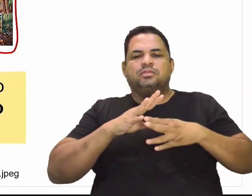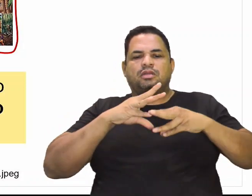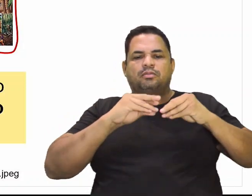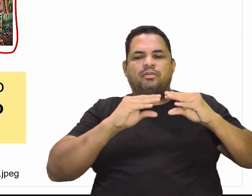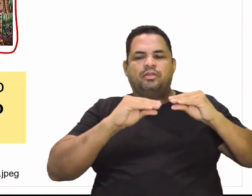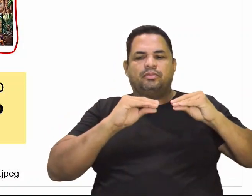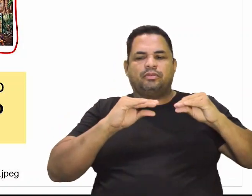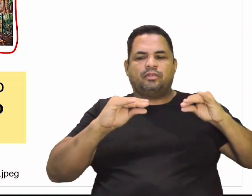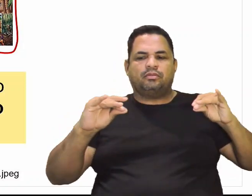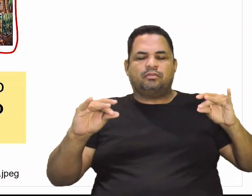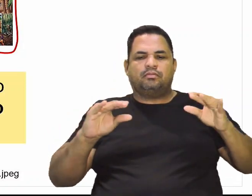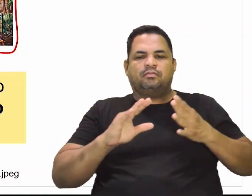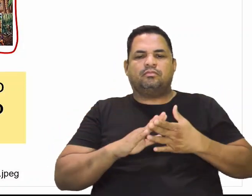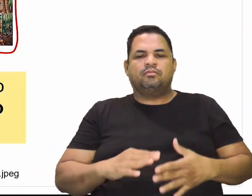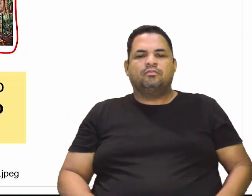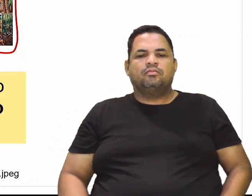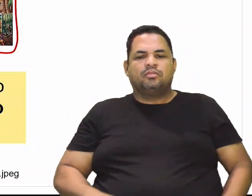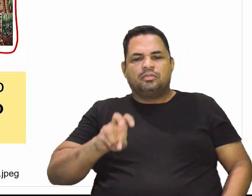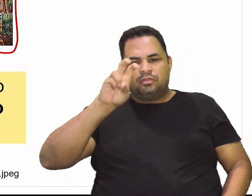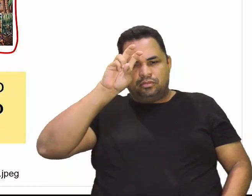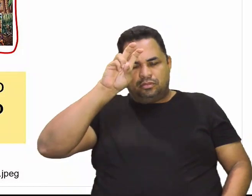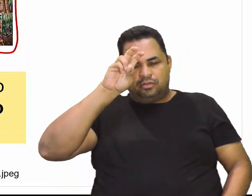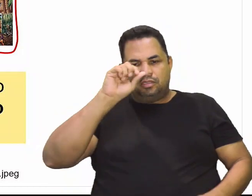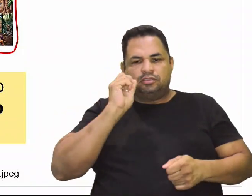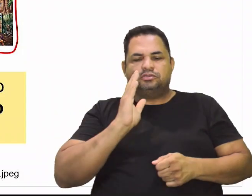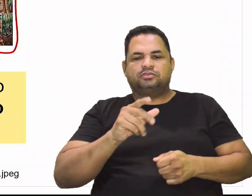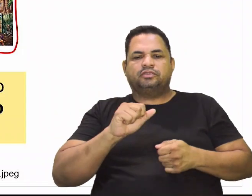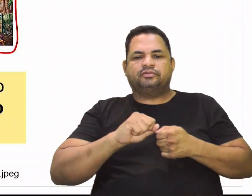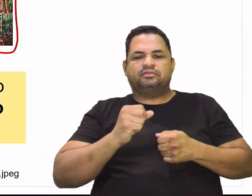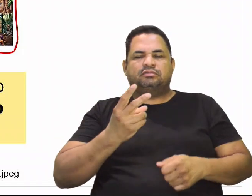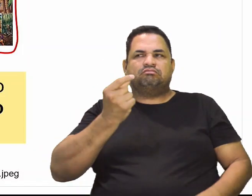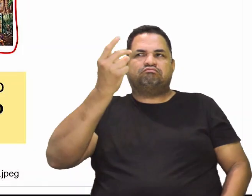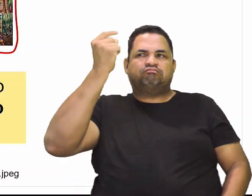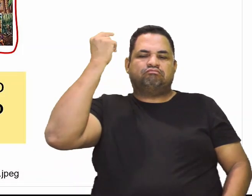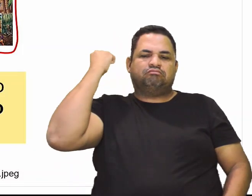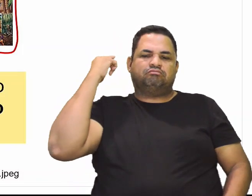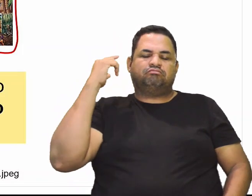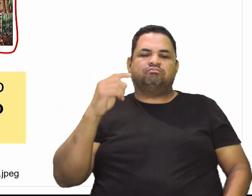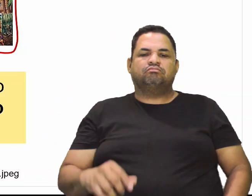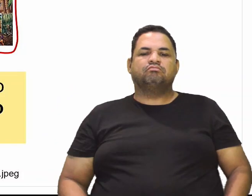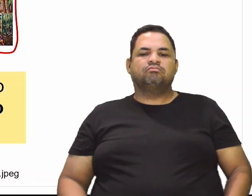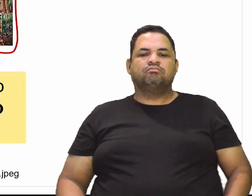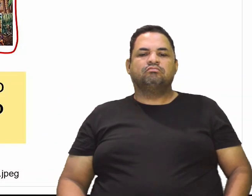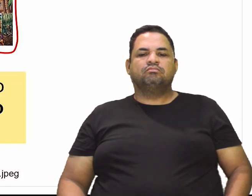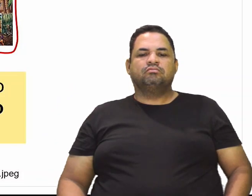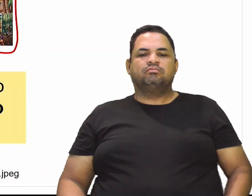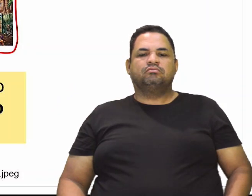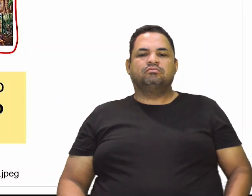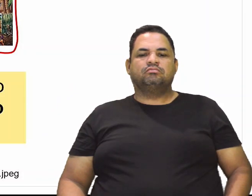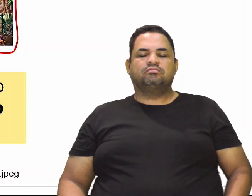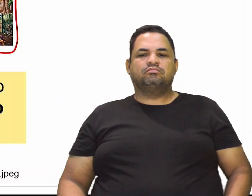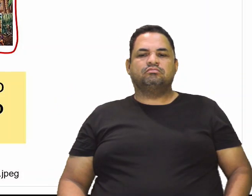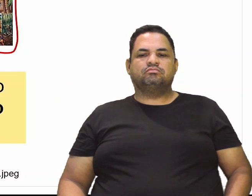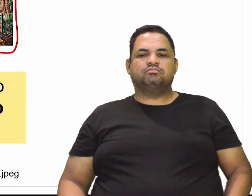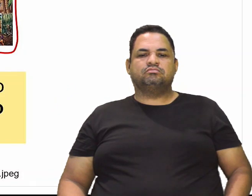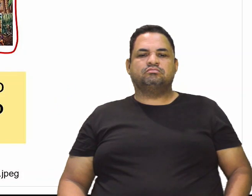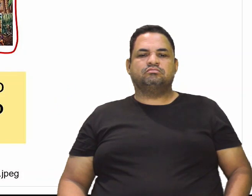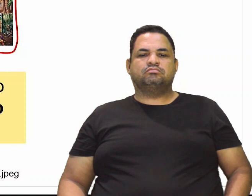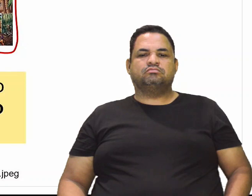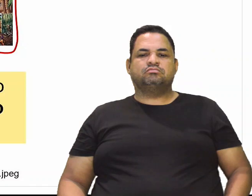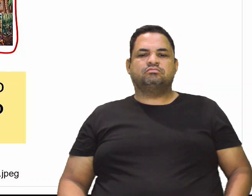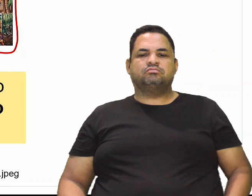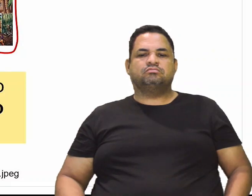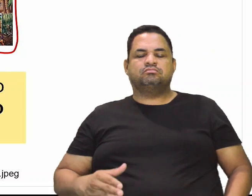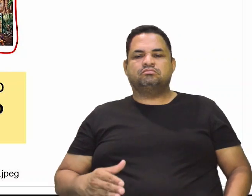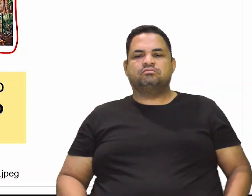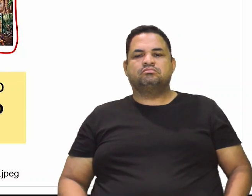plantações. Os egípcios já fizeram isso lá atrás. Incrível, né? Aqui atrás, então, passa o rio,